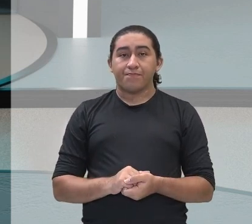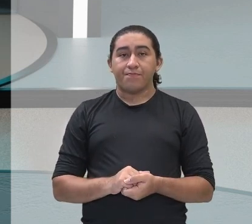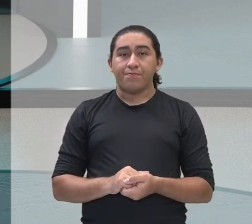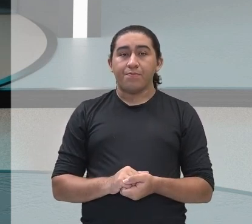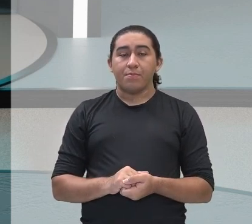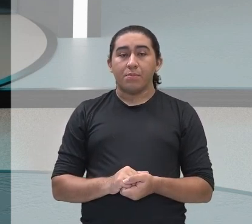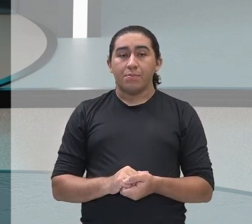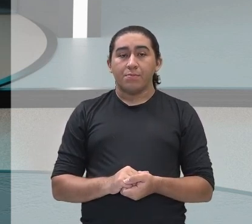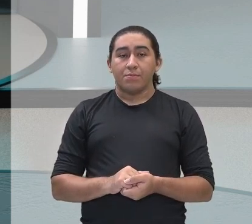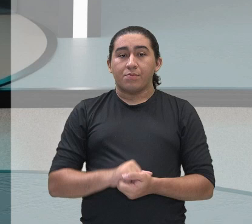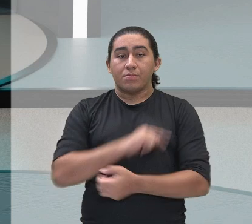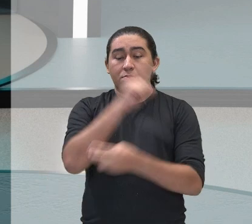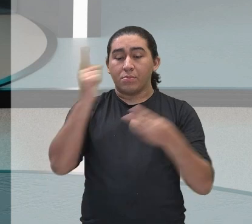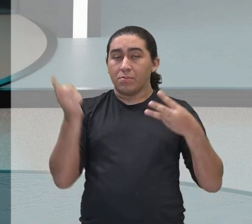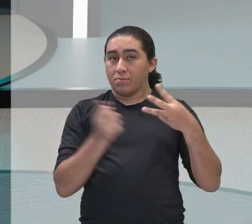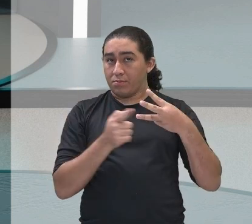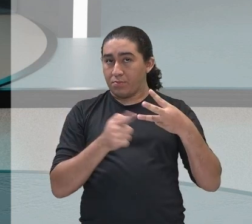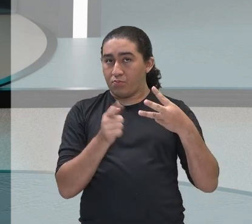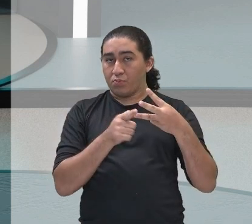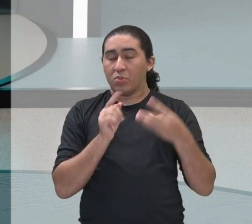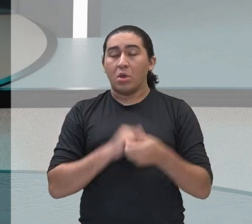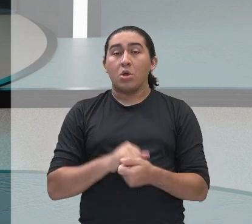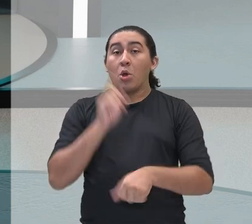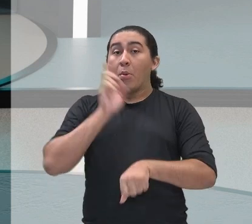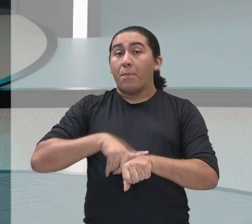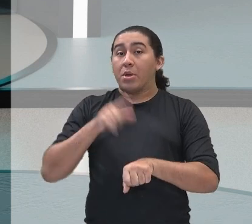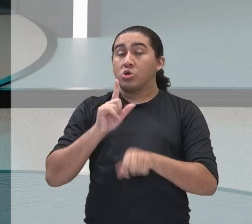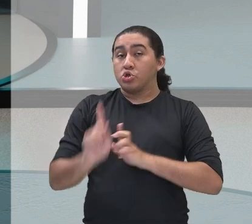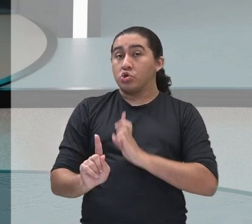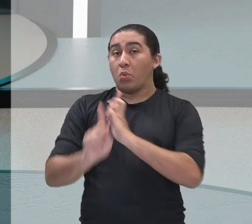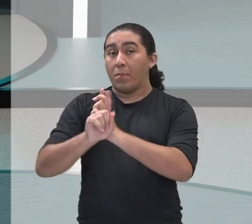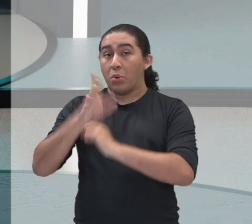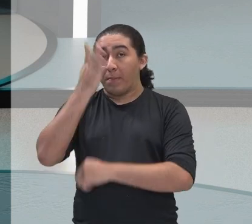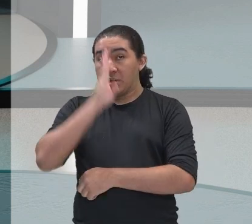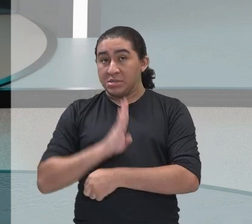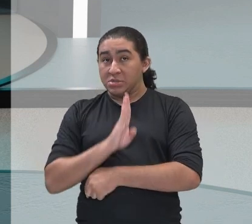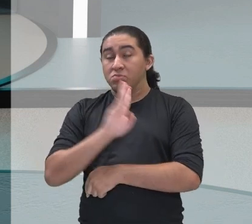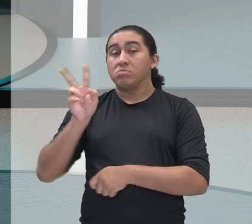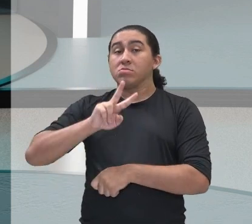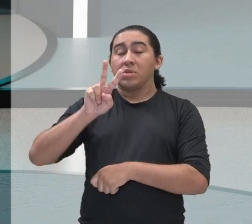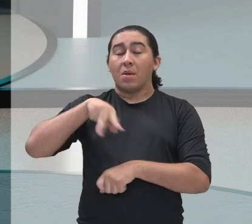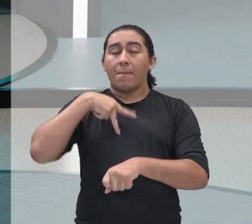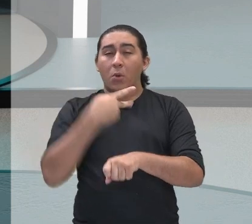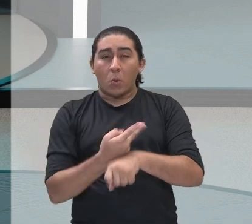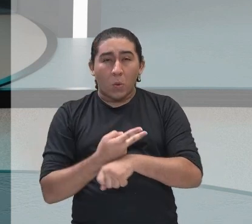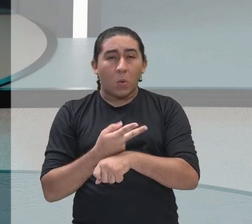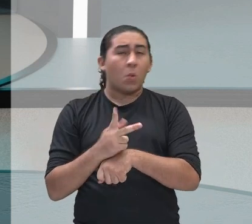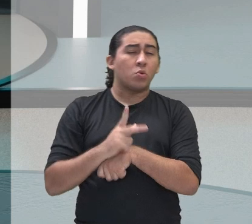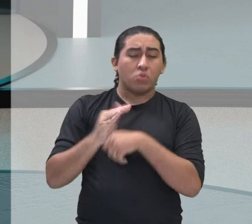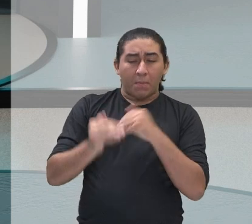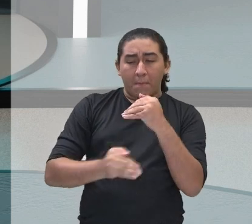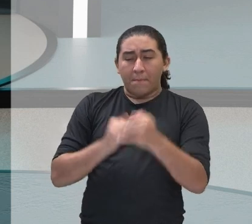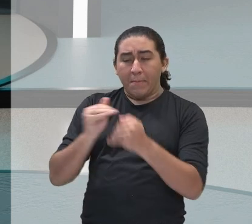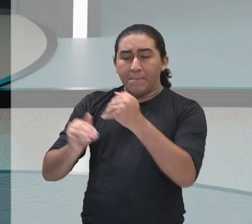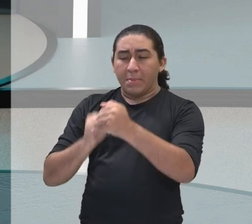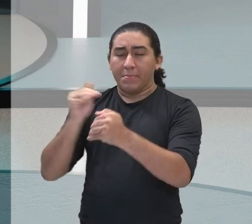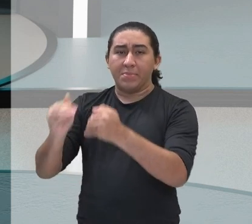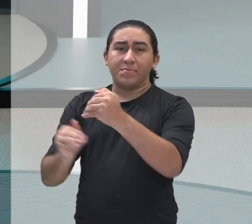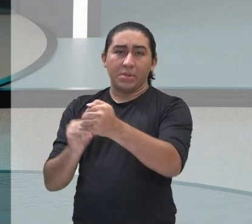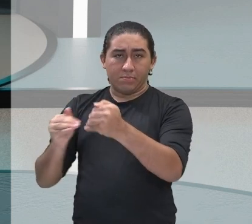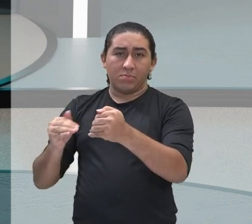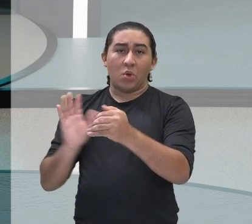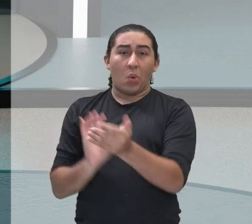espiritual. Então, no momento do descobrimento do Brasil, em seguida, nos décadas